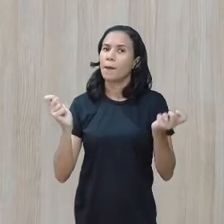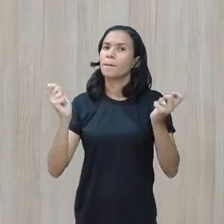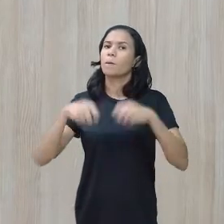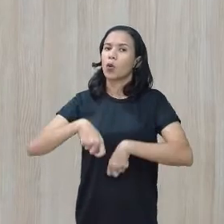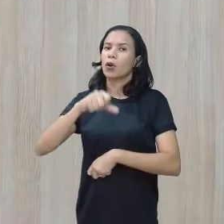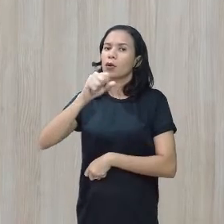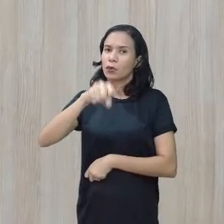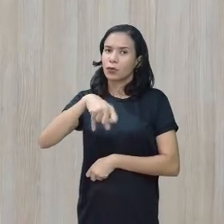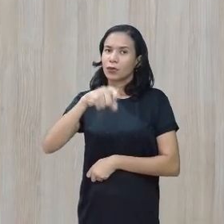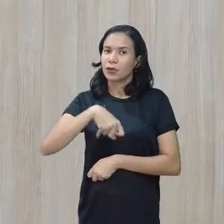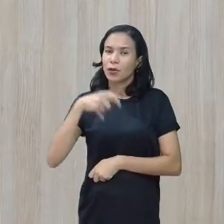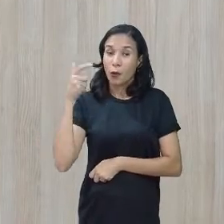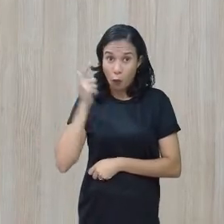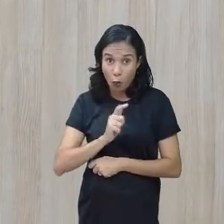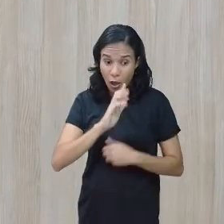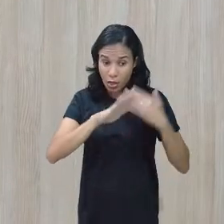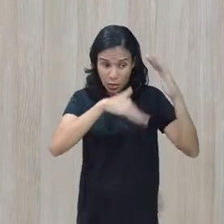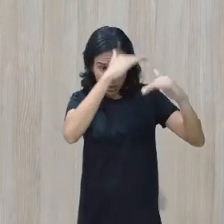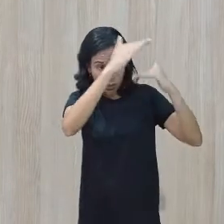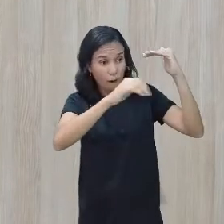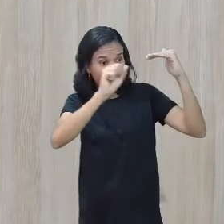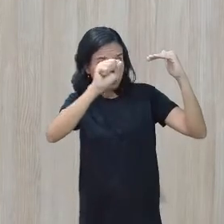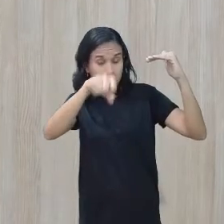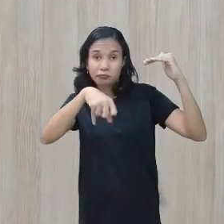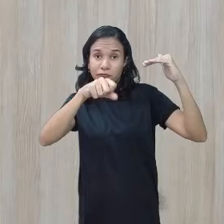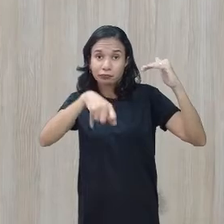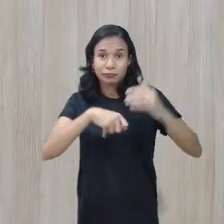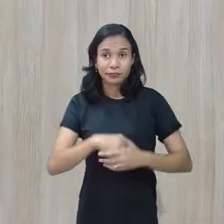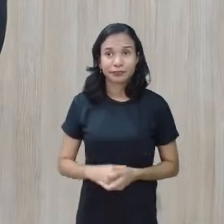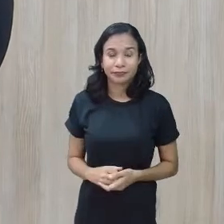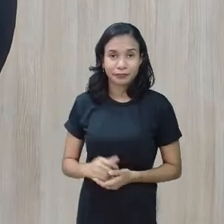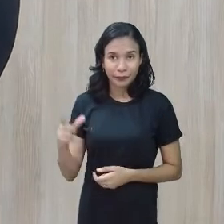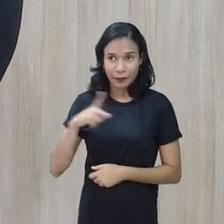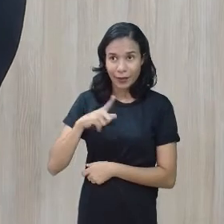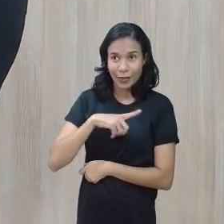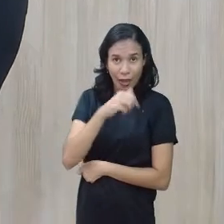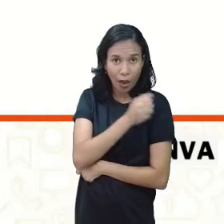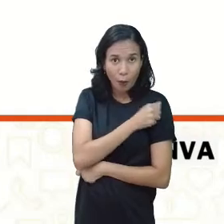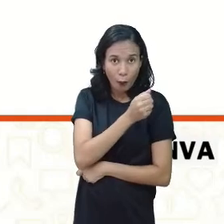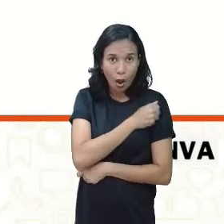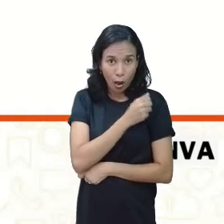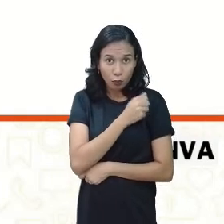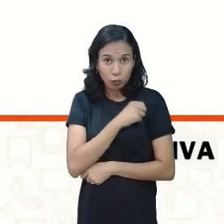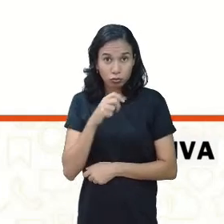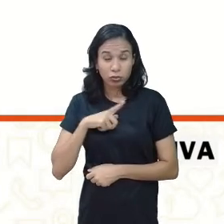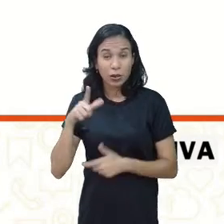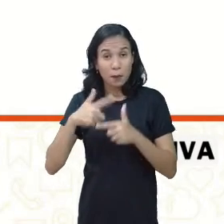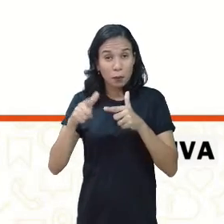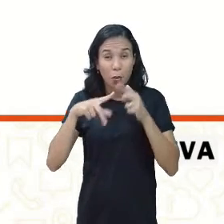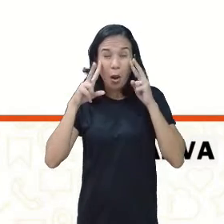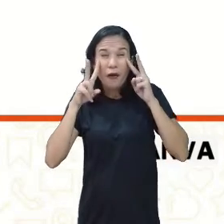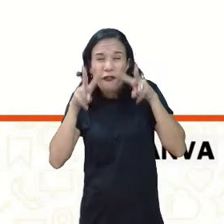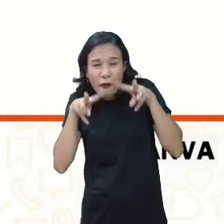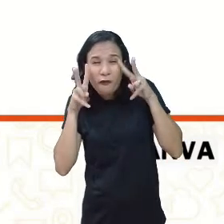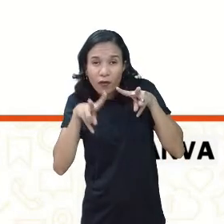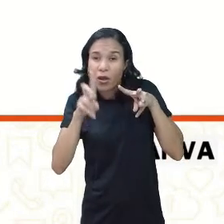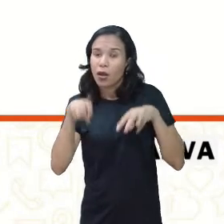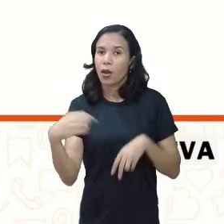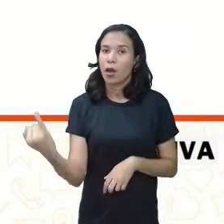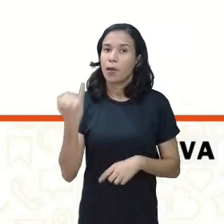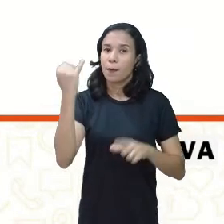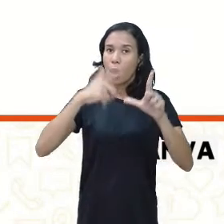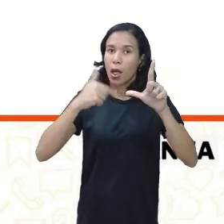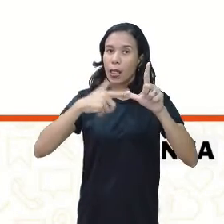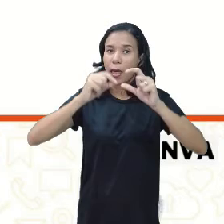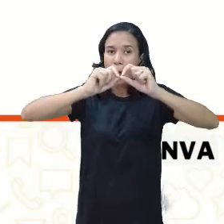e consegue desenvolver, sim. Para os estudantes com baixa visão, é importante utilizar letras com